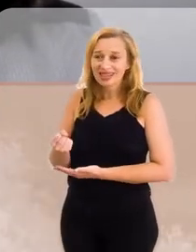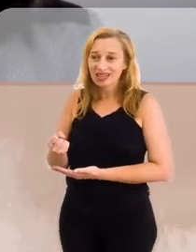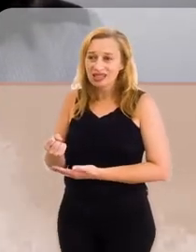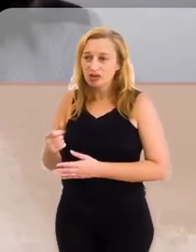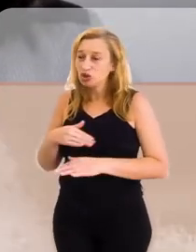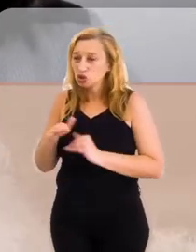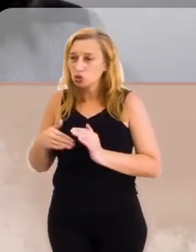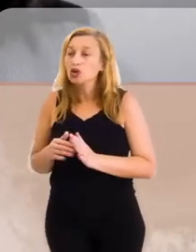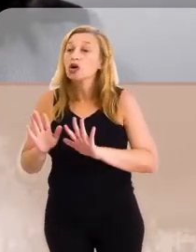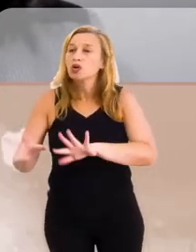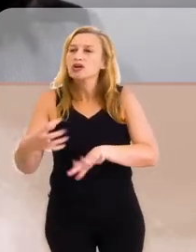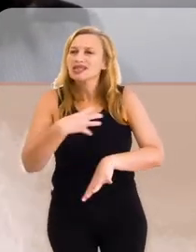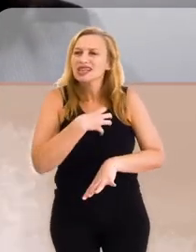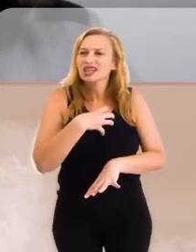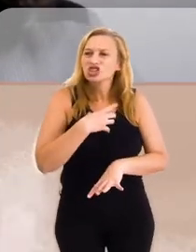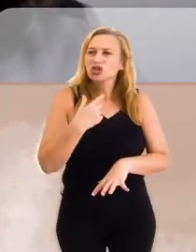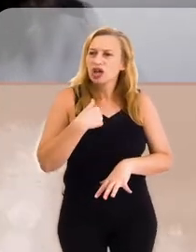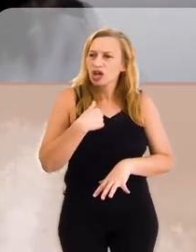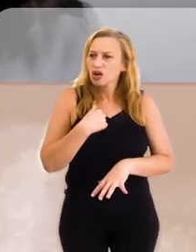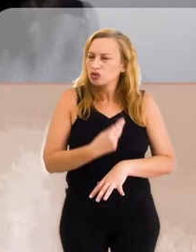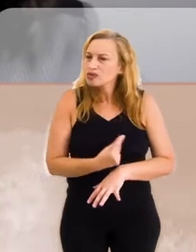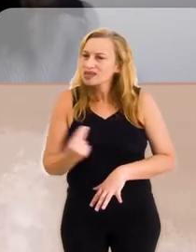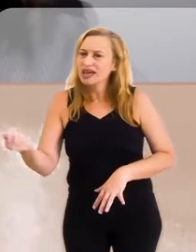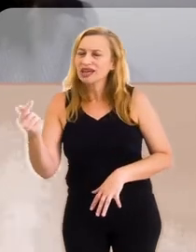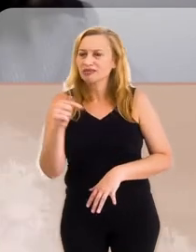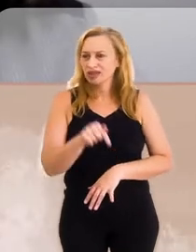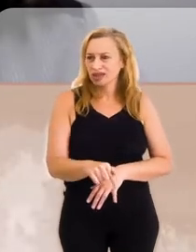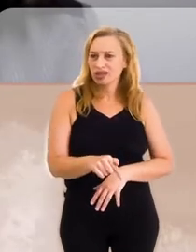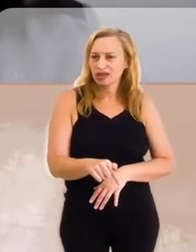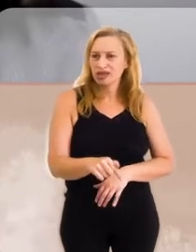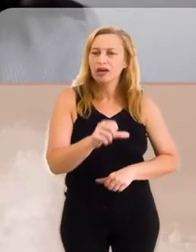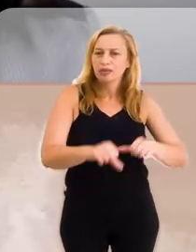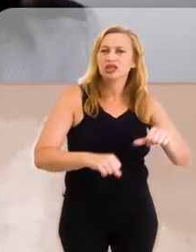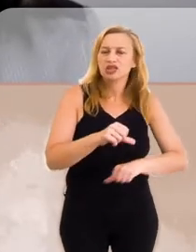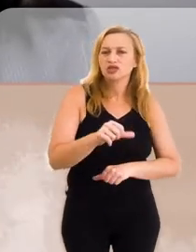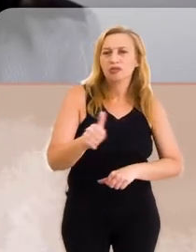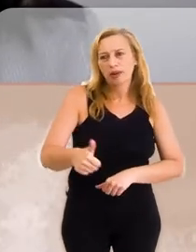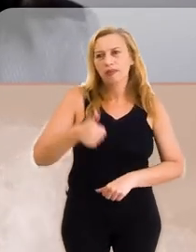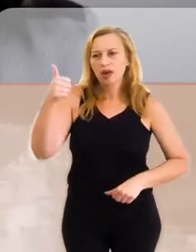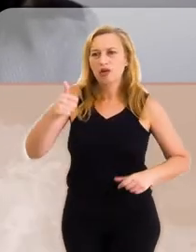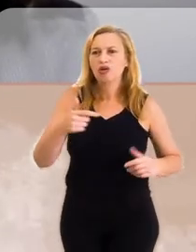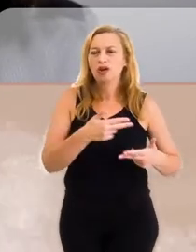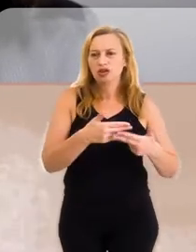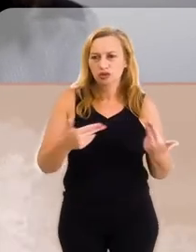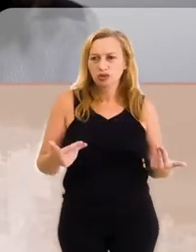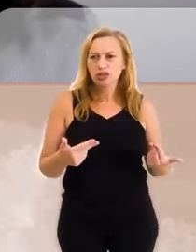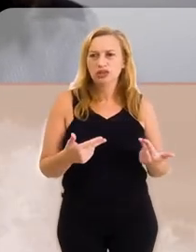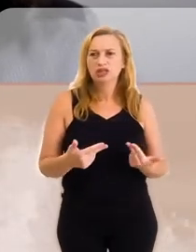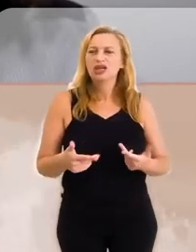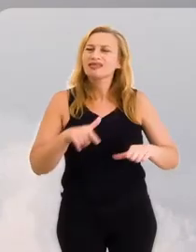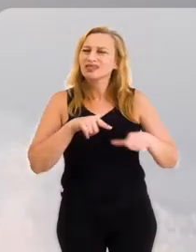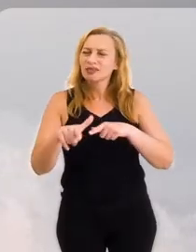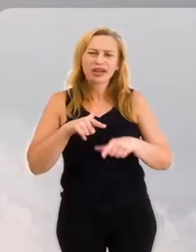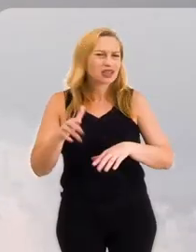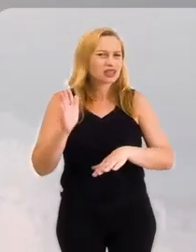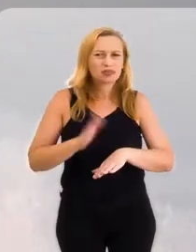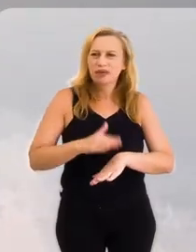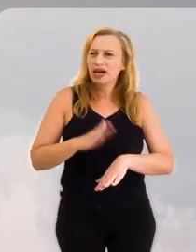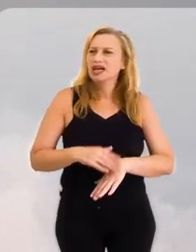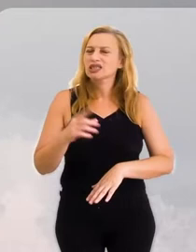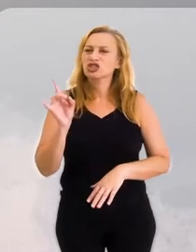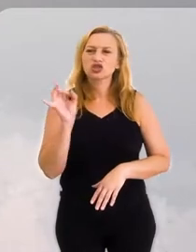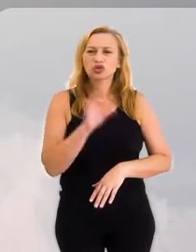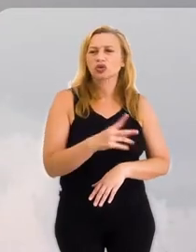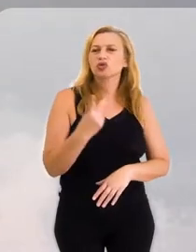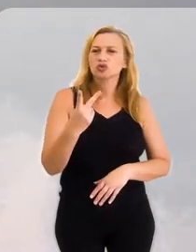passiva a ação no sentido de Estou partindo daqui para transformá-las em coisas muito melhores então Tem trabalhado